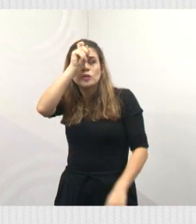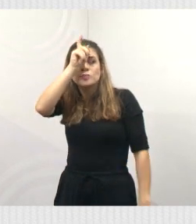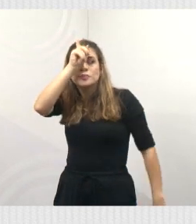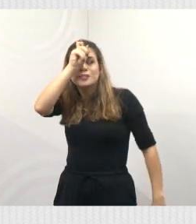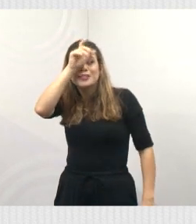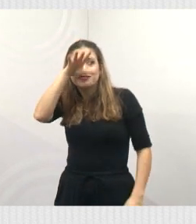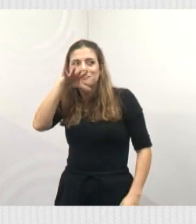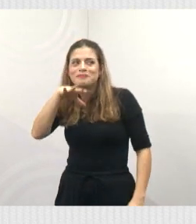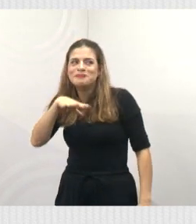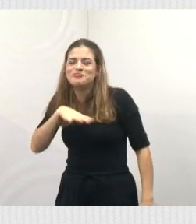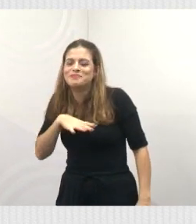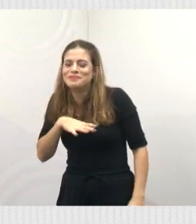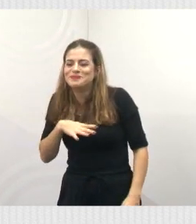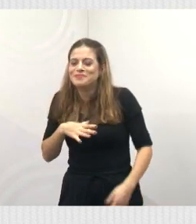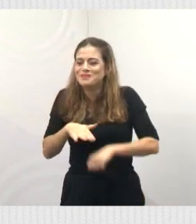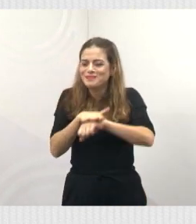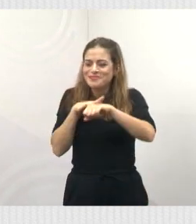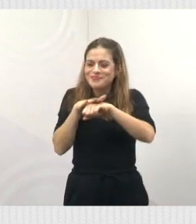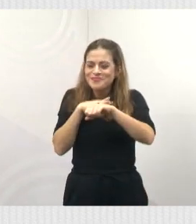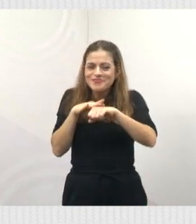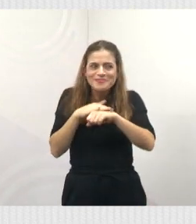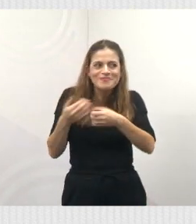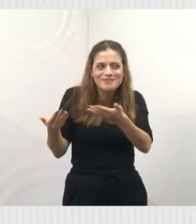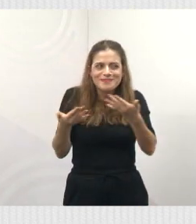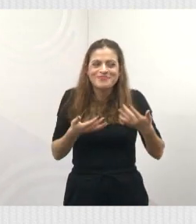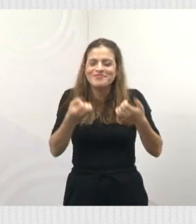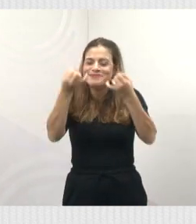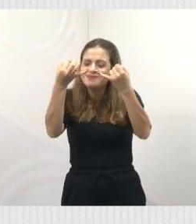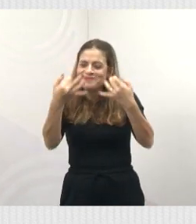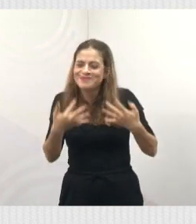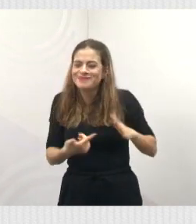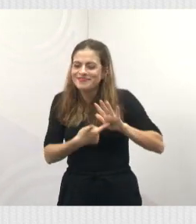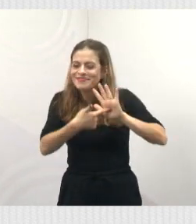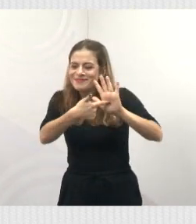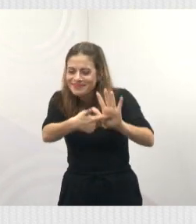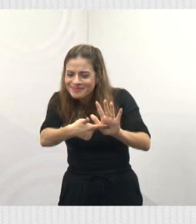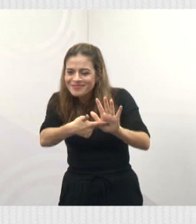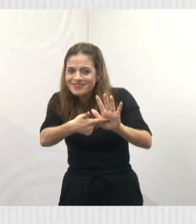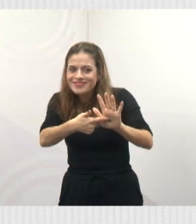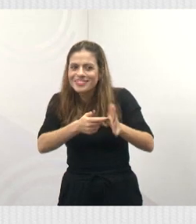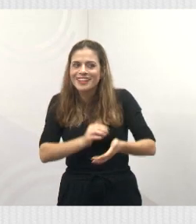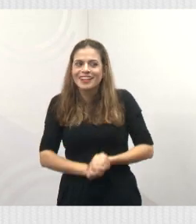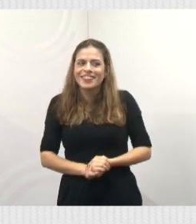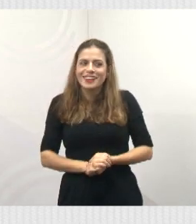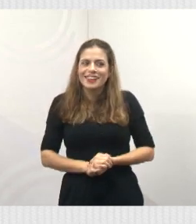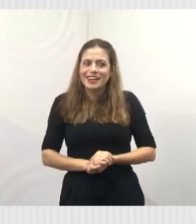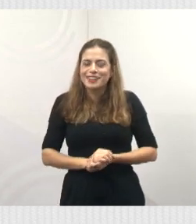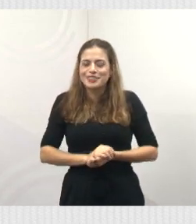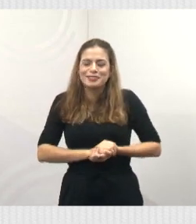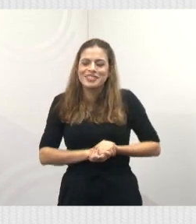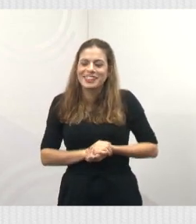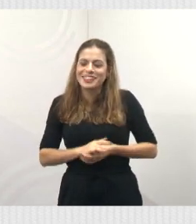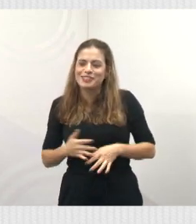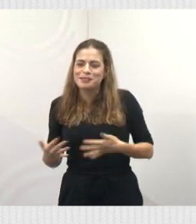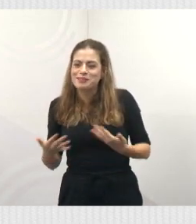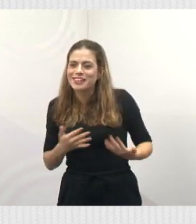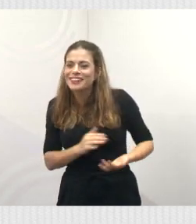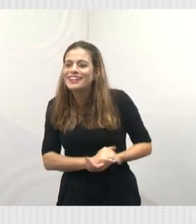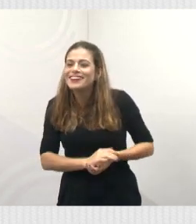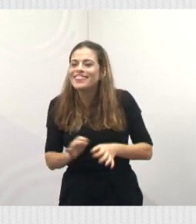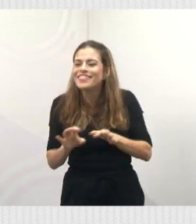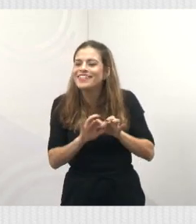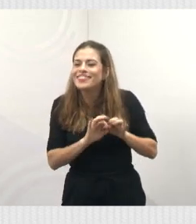gente tem conversado bastante, tem apresentado os dados para a Irmandade e esperamos que haja uma conscientização, porque a pior coisa